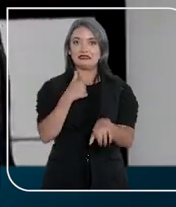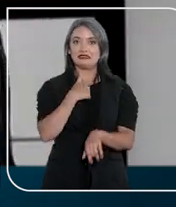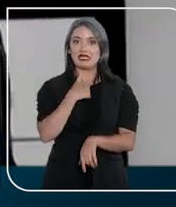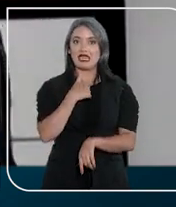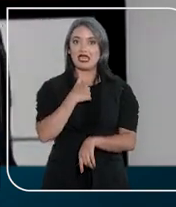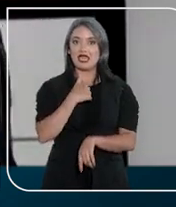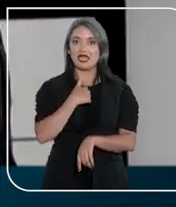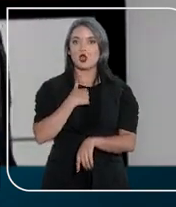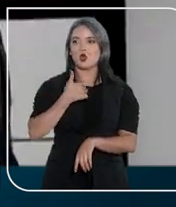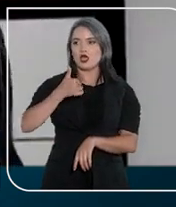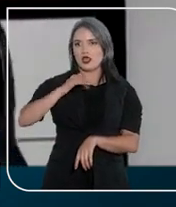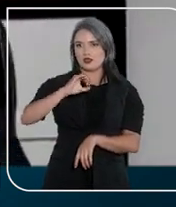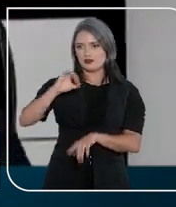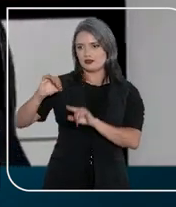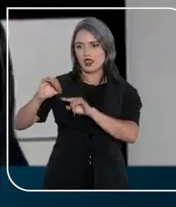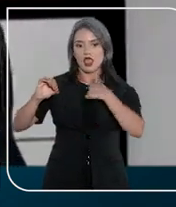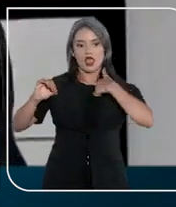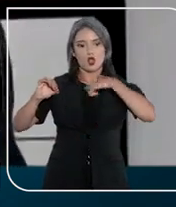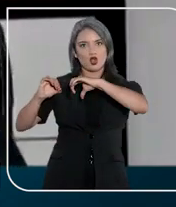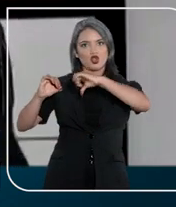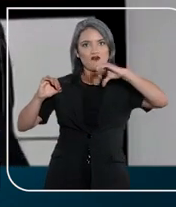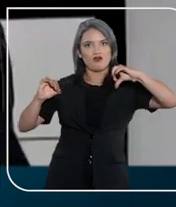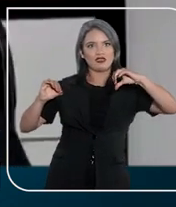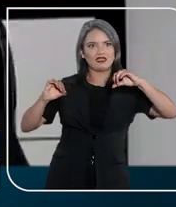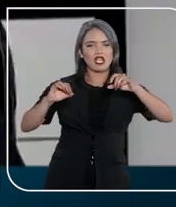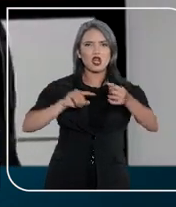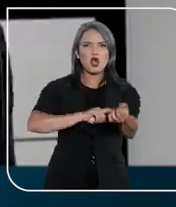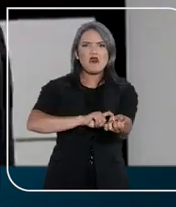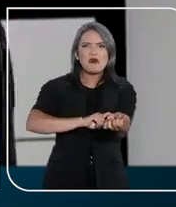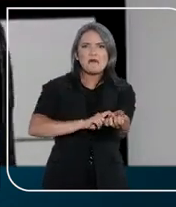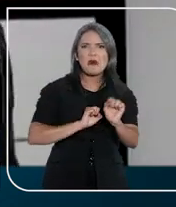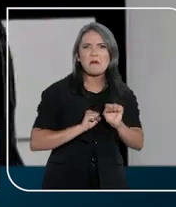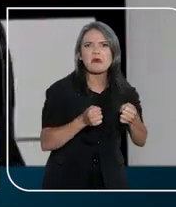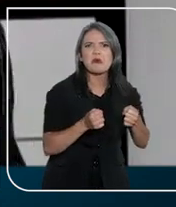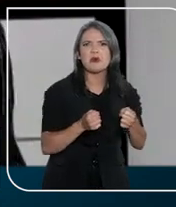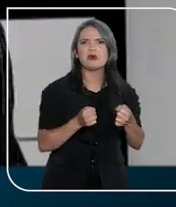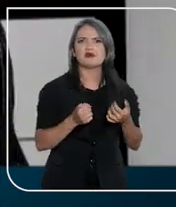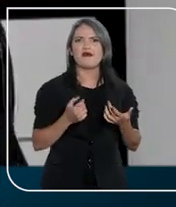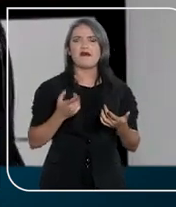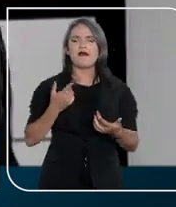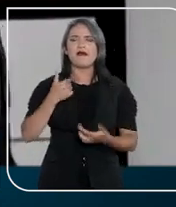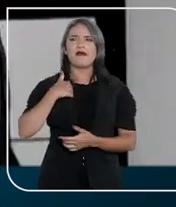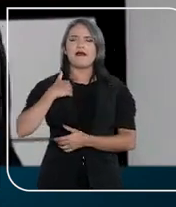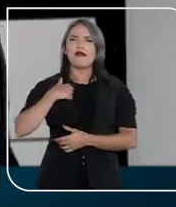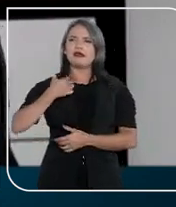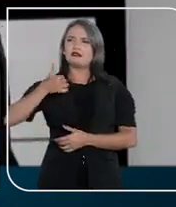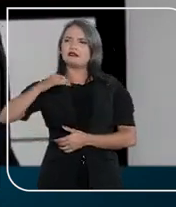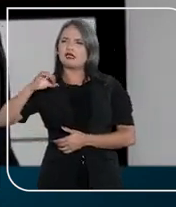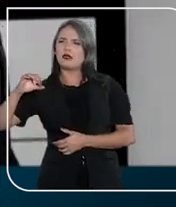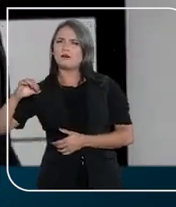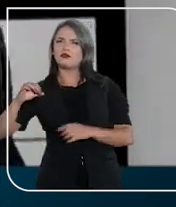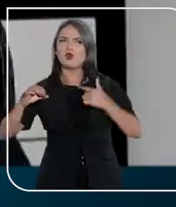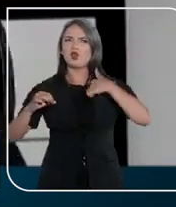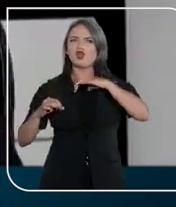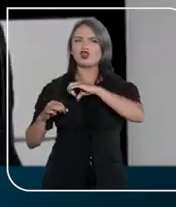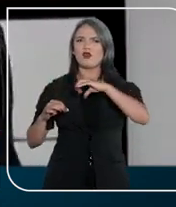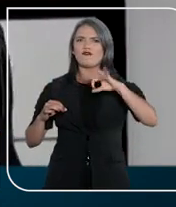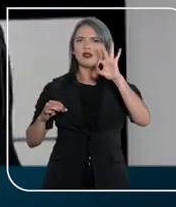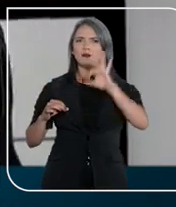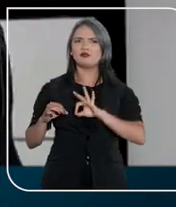de agressividade. Eu tenho na minha impulsividade 90 pontos de 100. Então eu sou uma pessoa